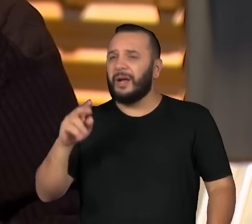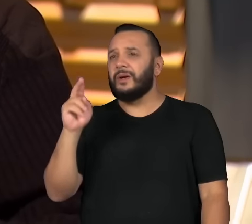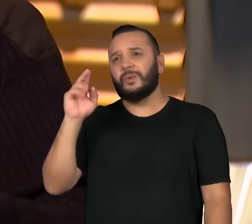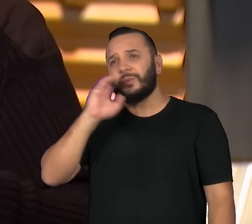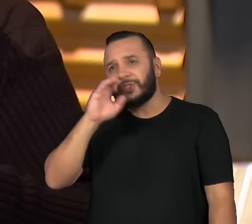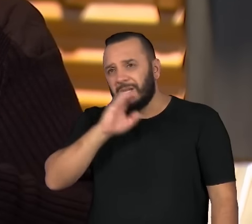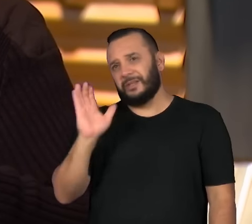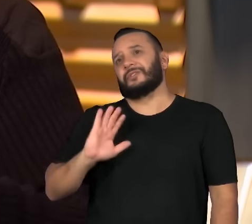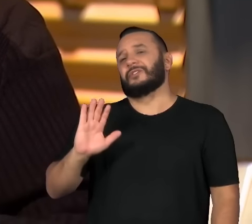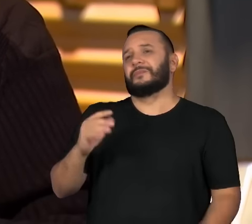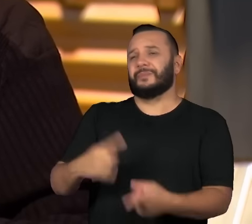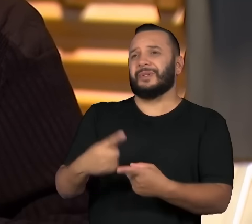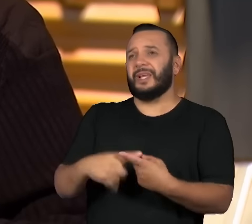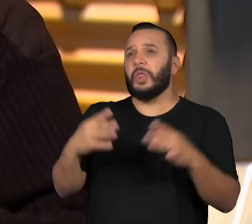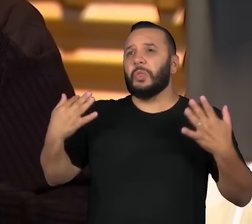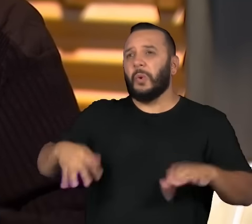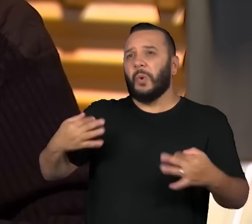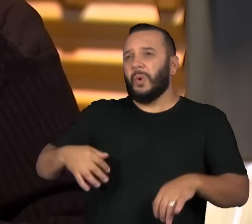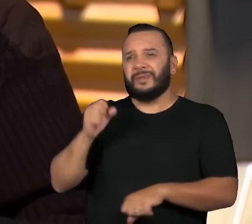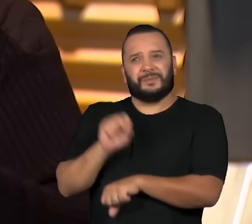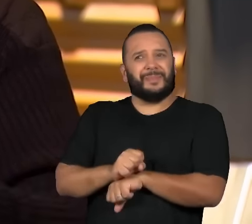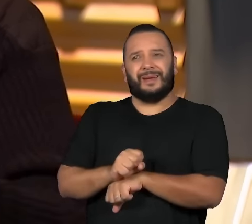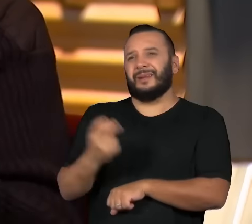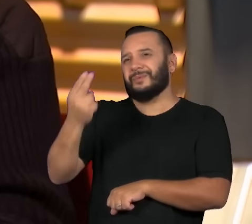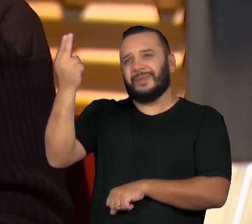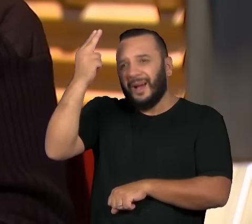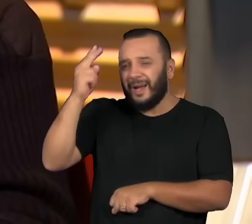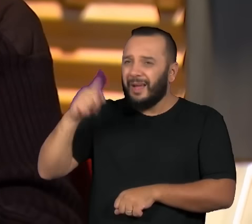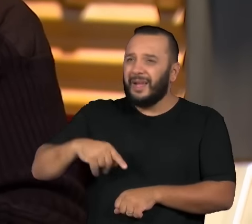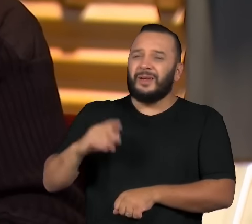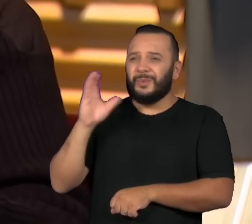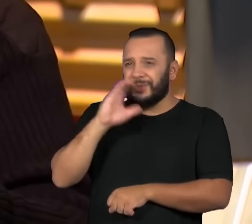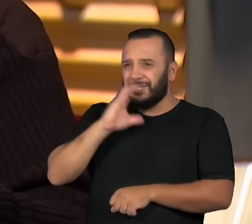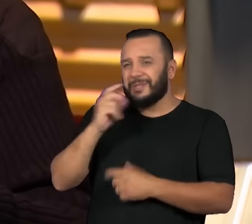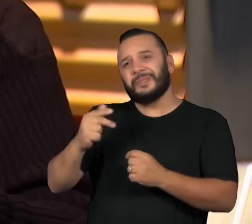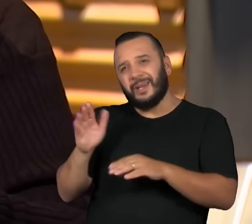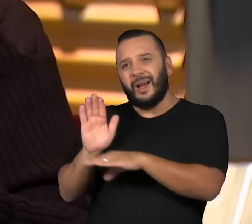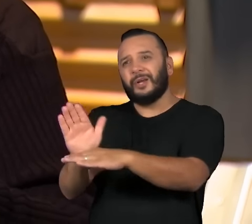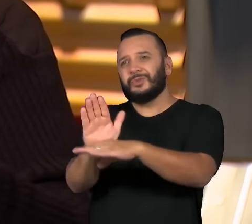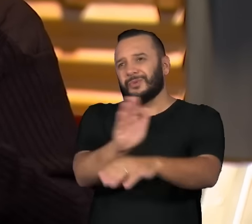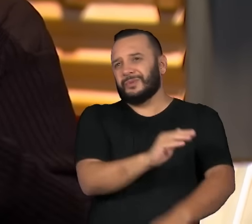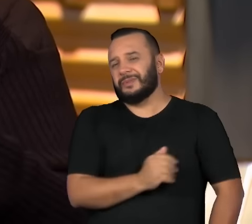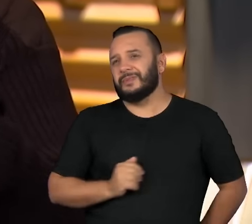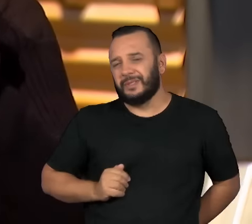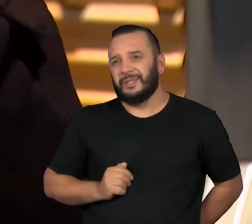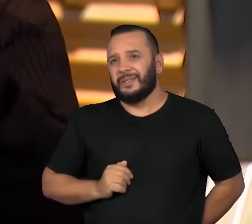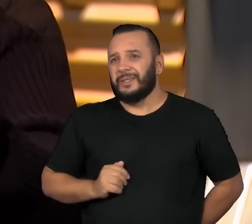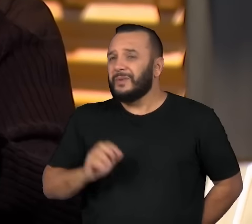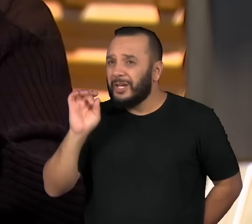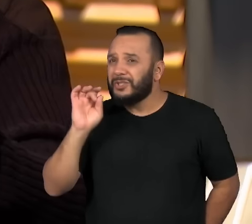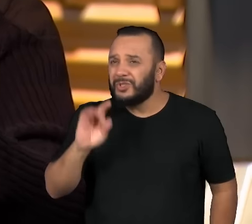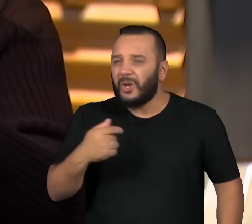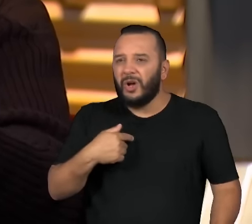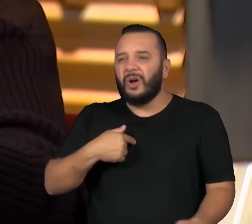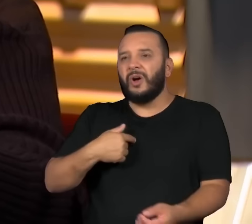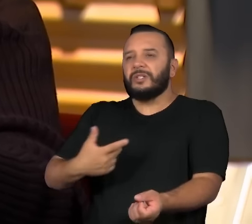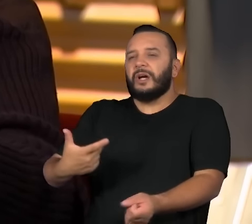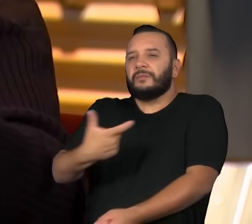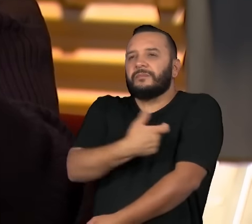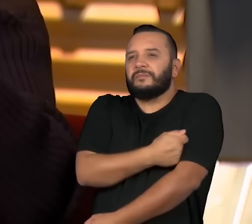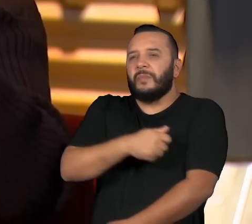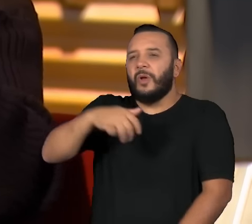dor, ela não espera. É urgente. É muita gente precisando de ajuda, sabe? E não é só morfina,